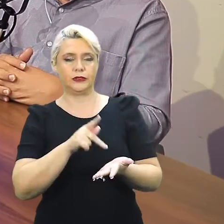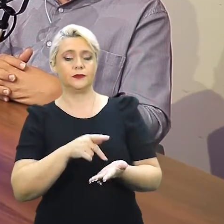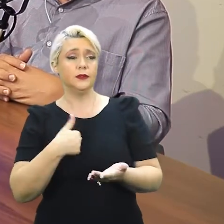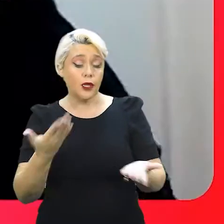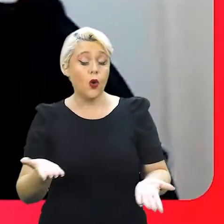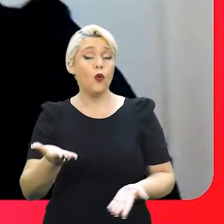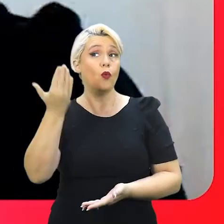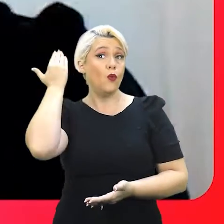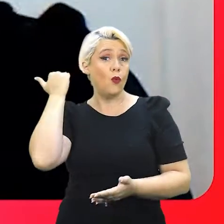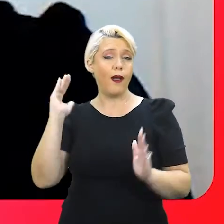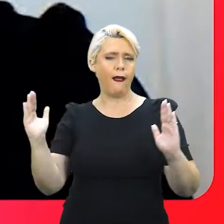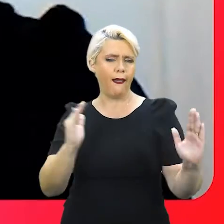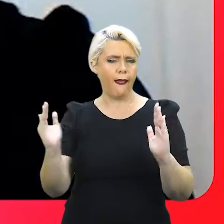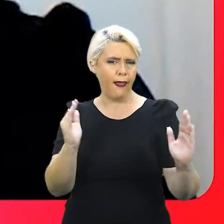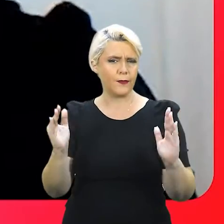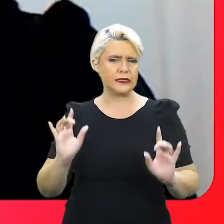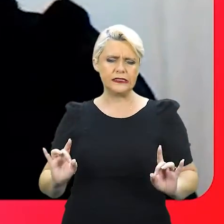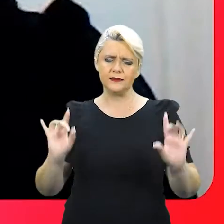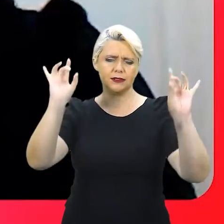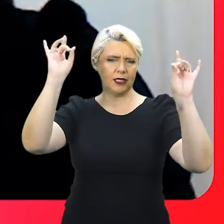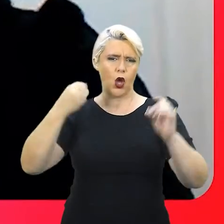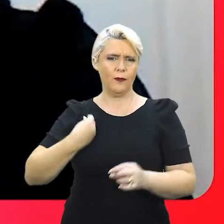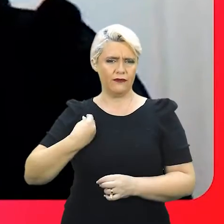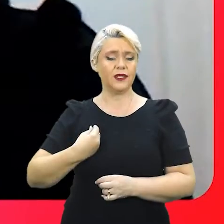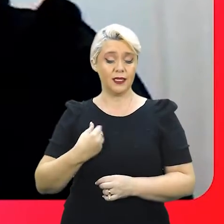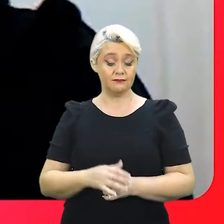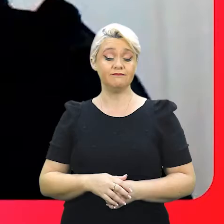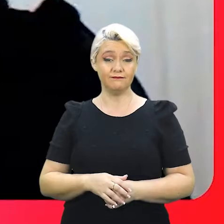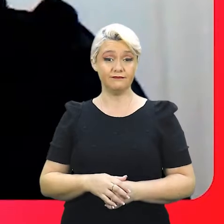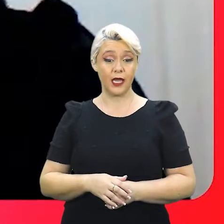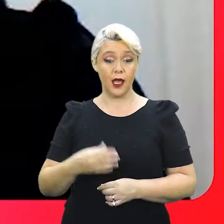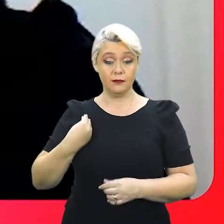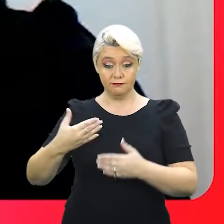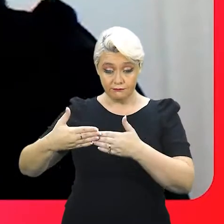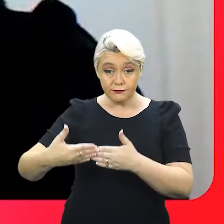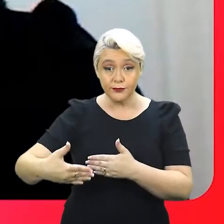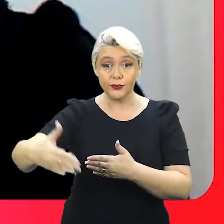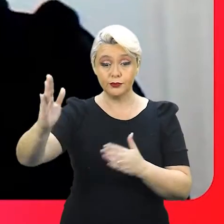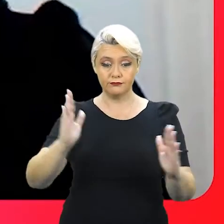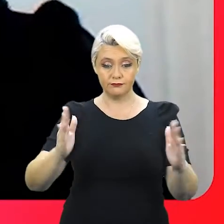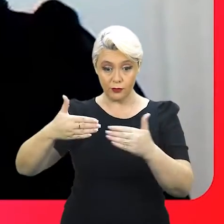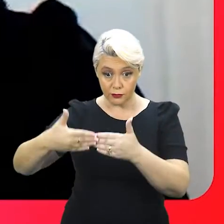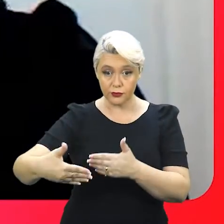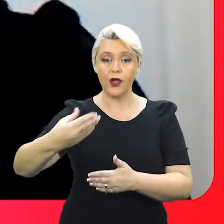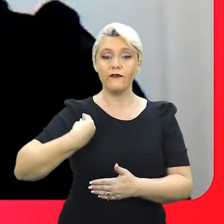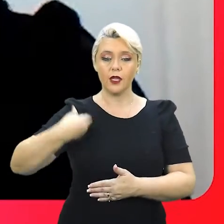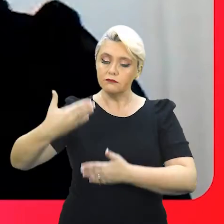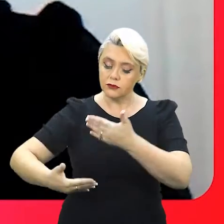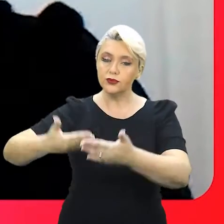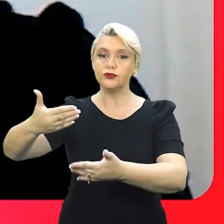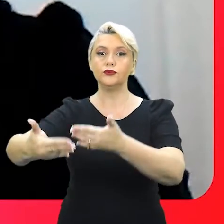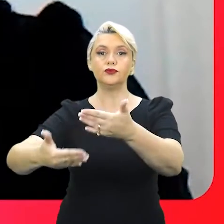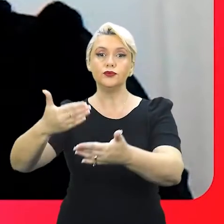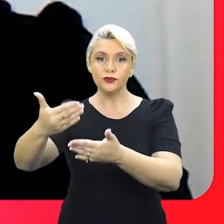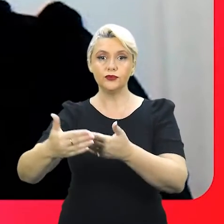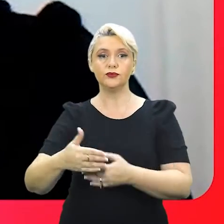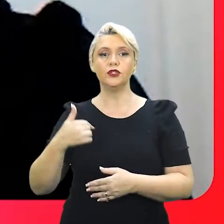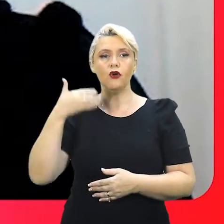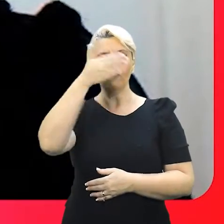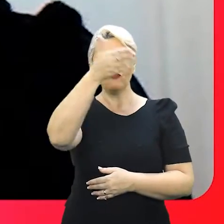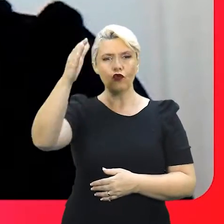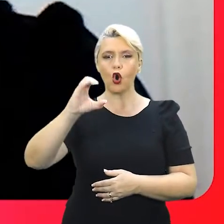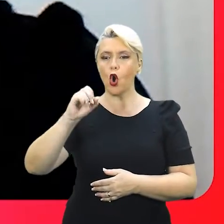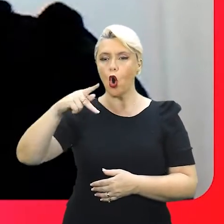época especial, né? Aham, Que a partir dali a minha vida continuou, cobrindo aham. Copas do